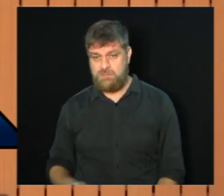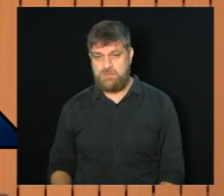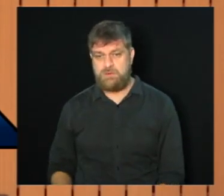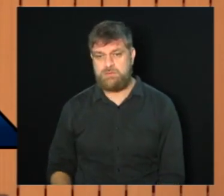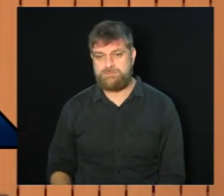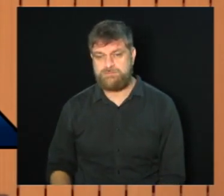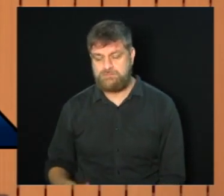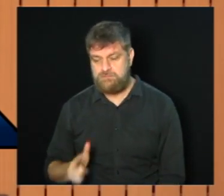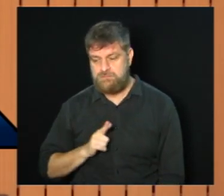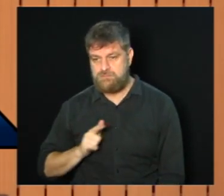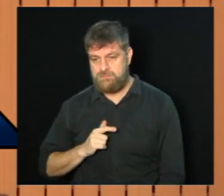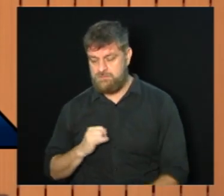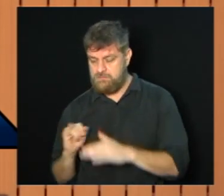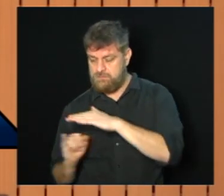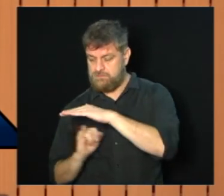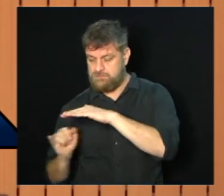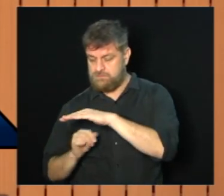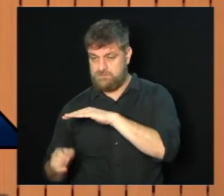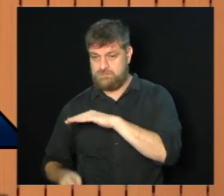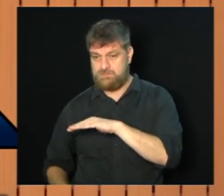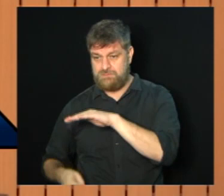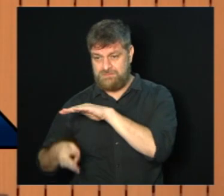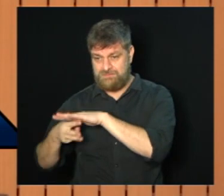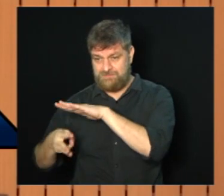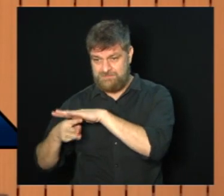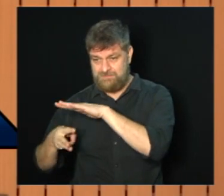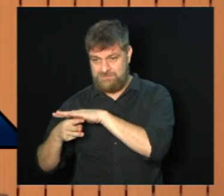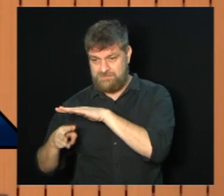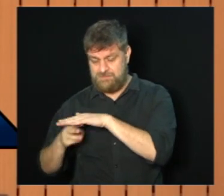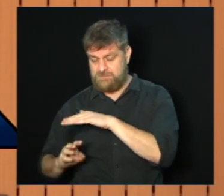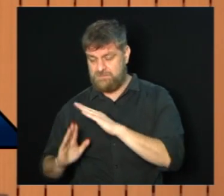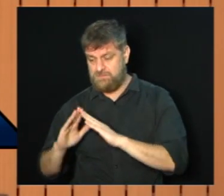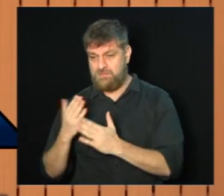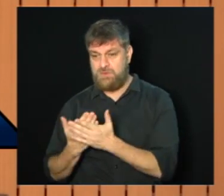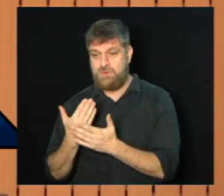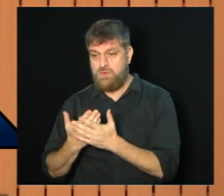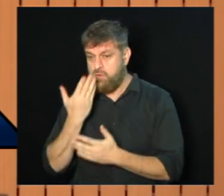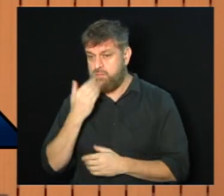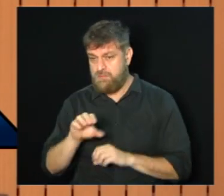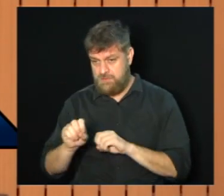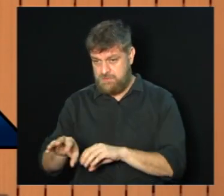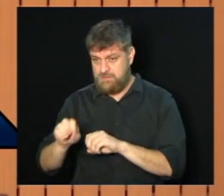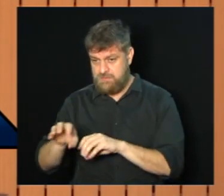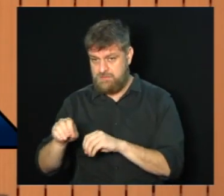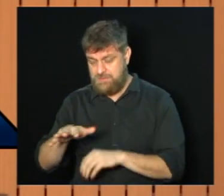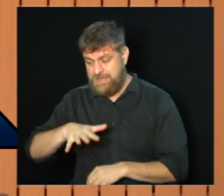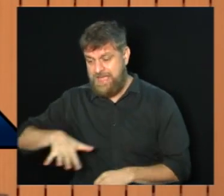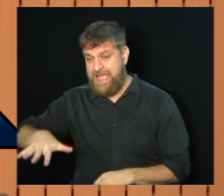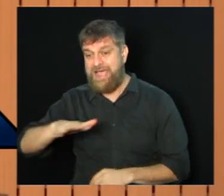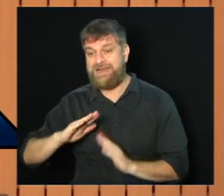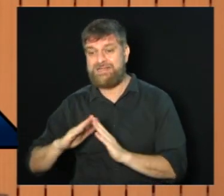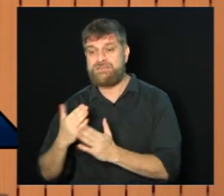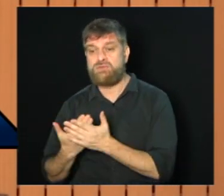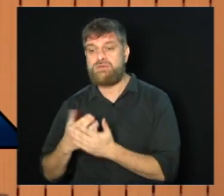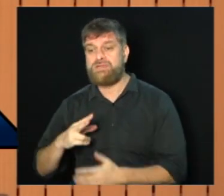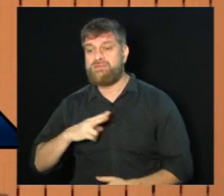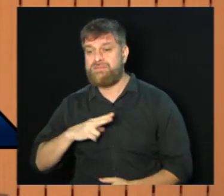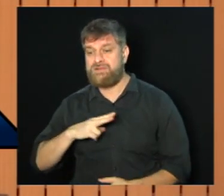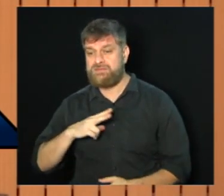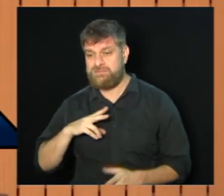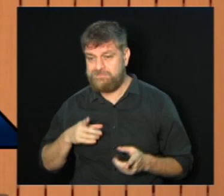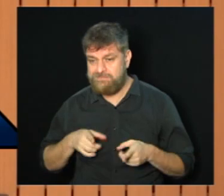a parceria com entidades privadas, escolas de educação infantil da rede particular, ele vem